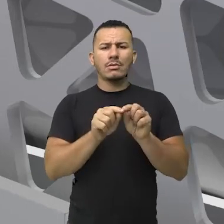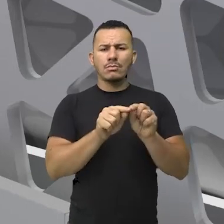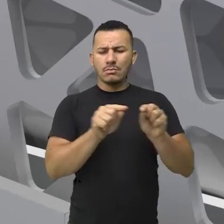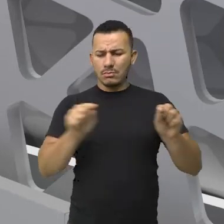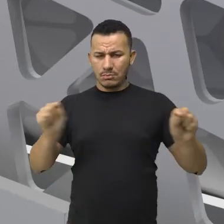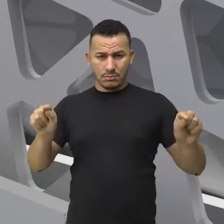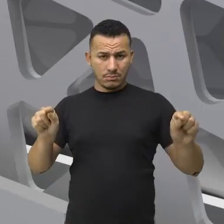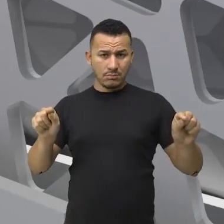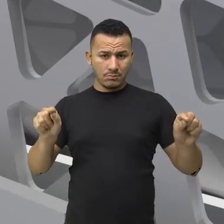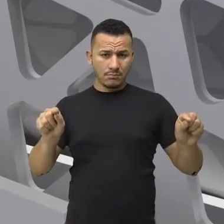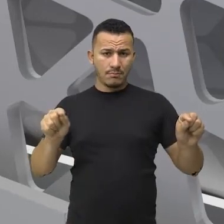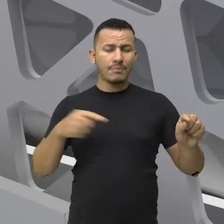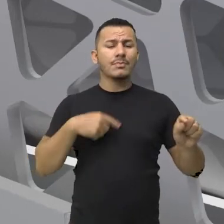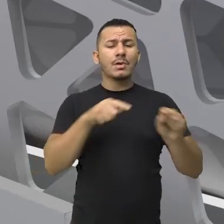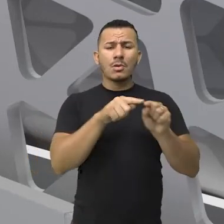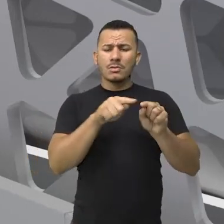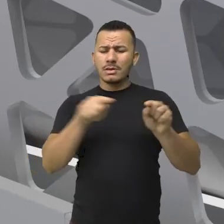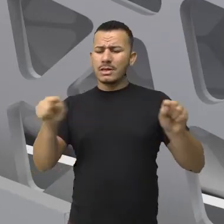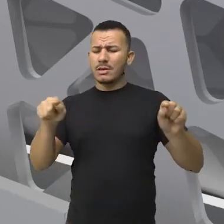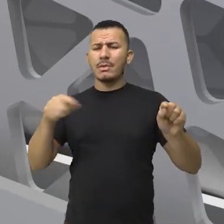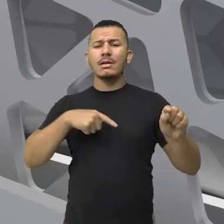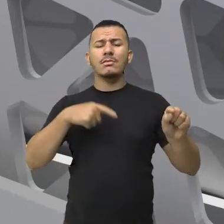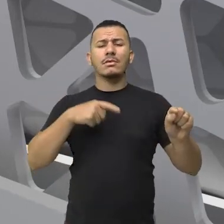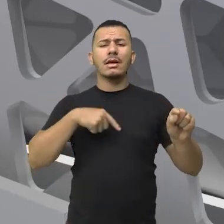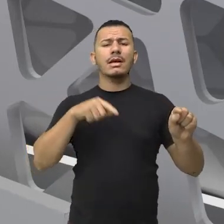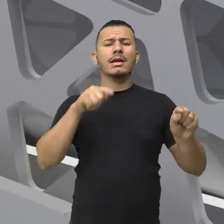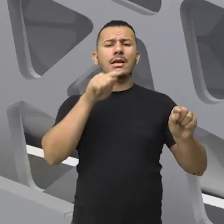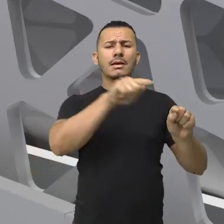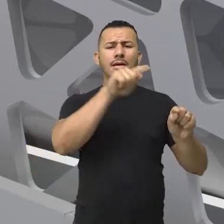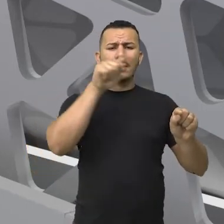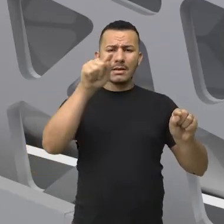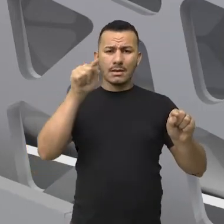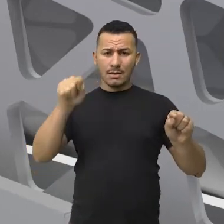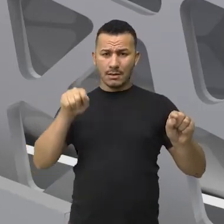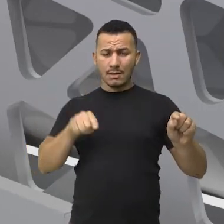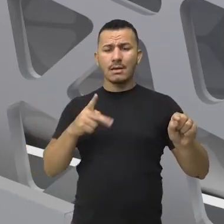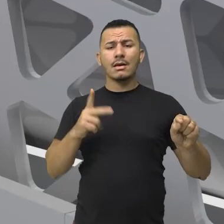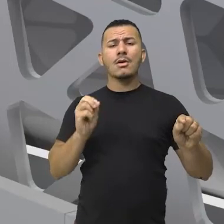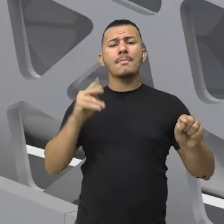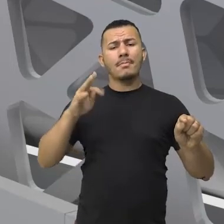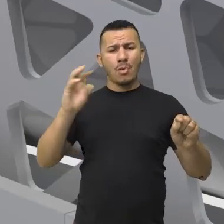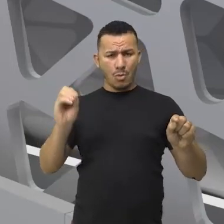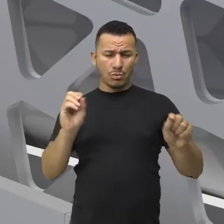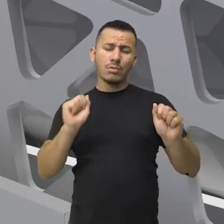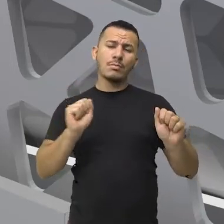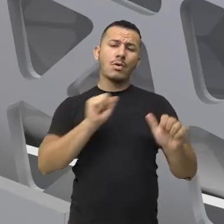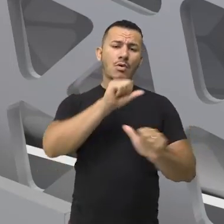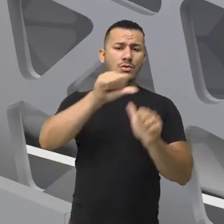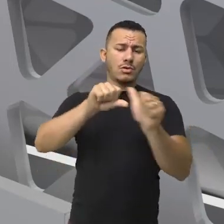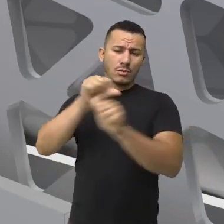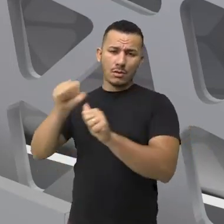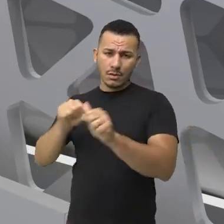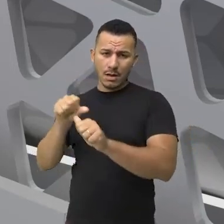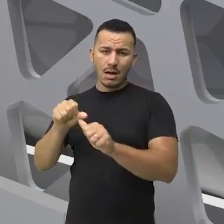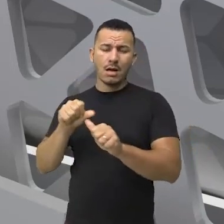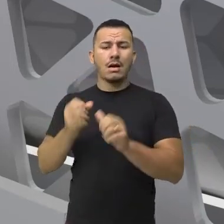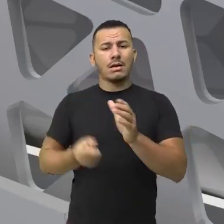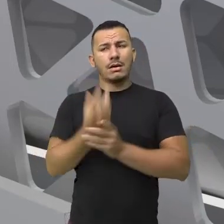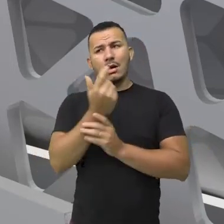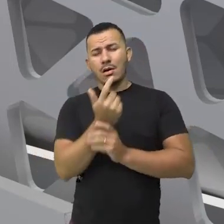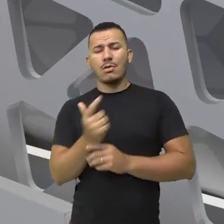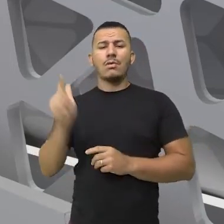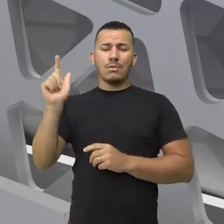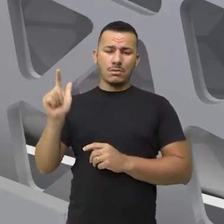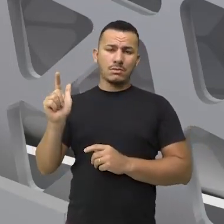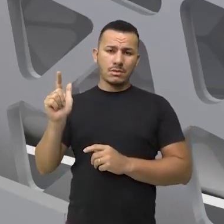segmento. Um segmento é um conjunto finito de pontos. Porém, eu posso, ao terminar um segmento, construir um outro